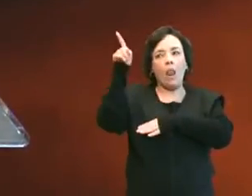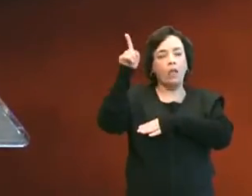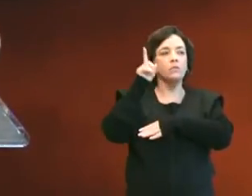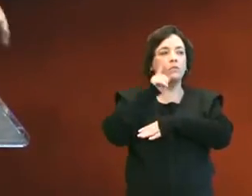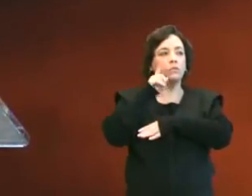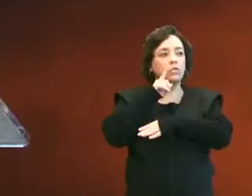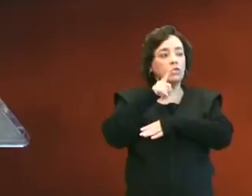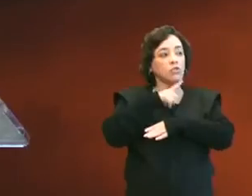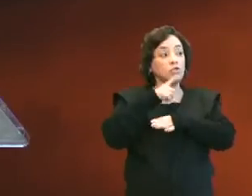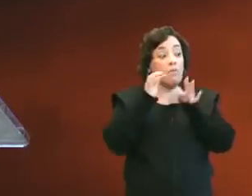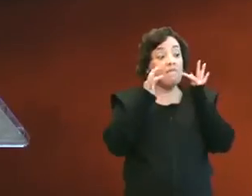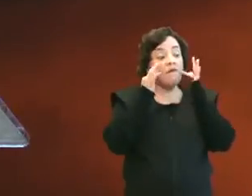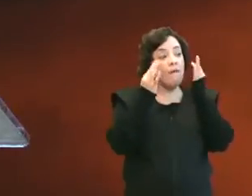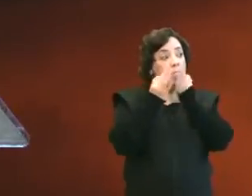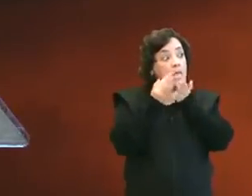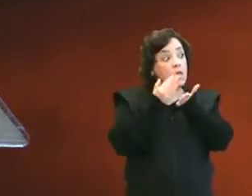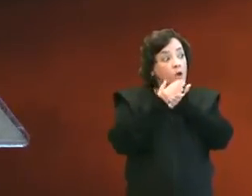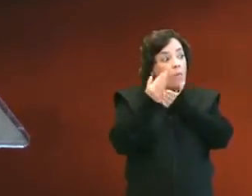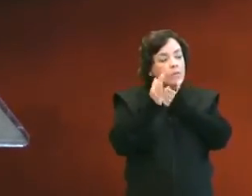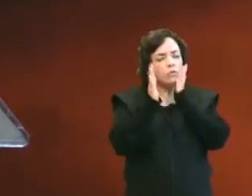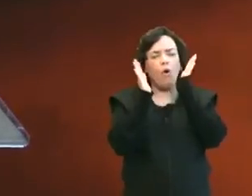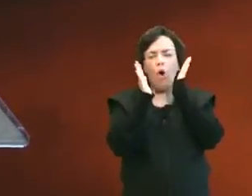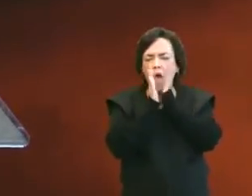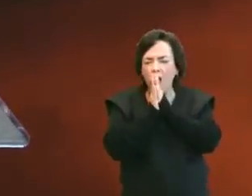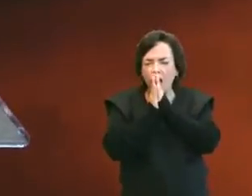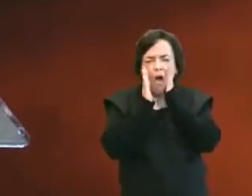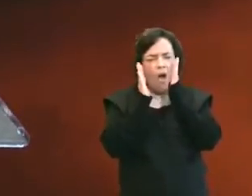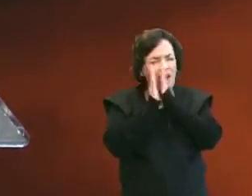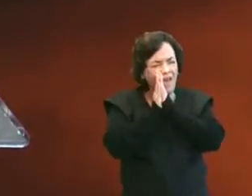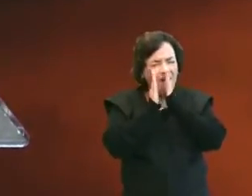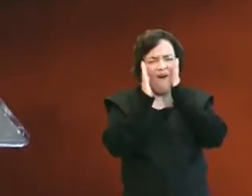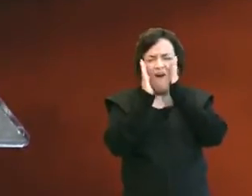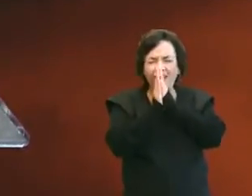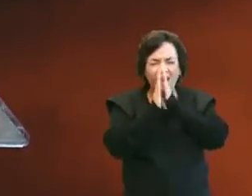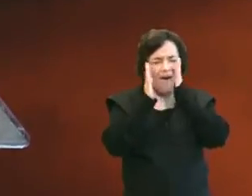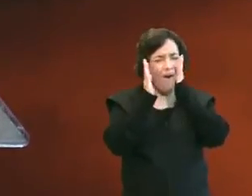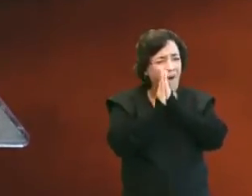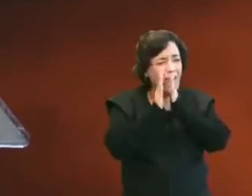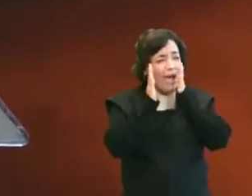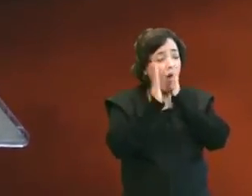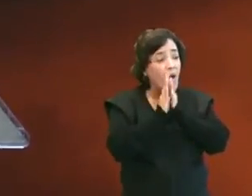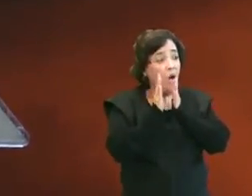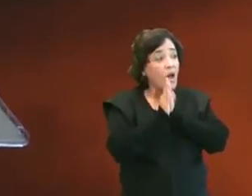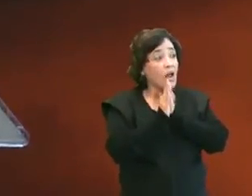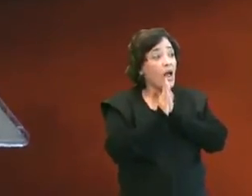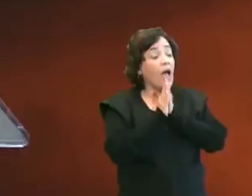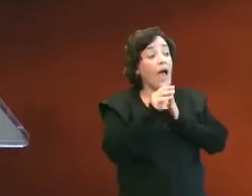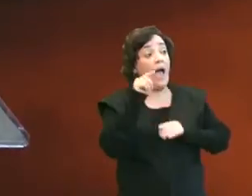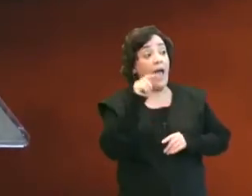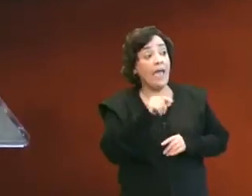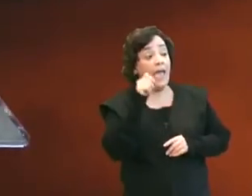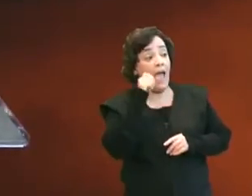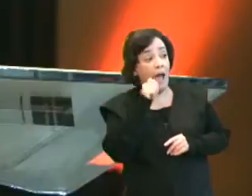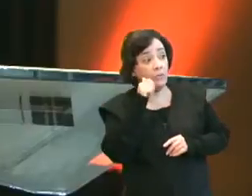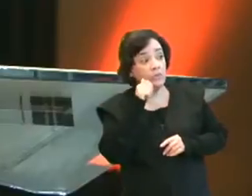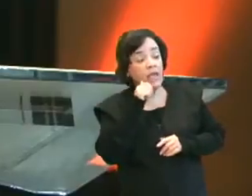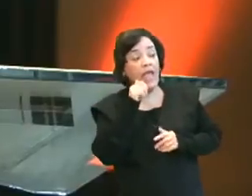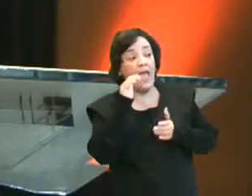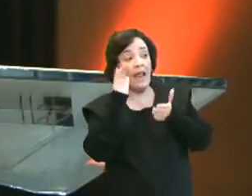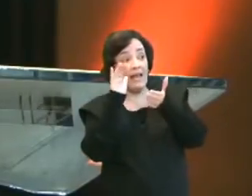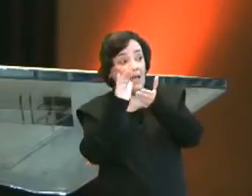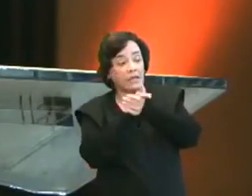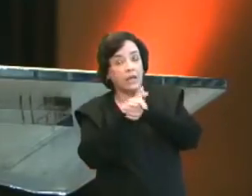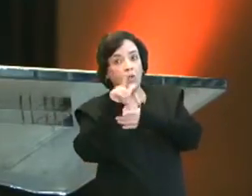214. Eles começaram a orar. E aquela que se tornou depois a esposa de William Seymour,